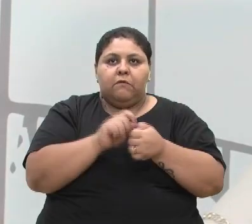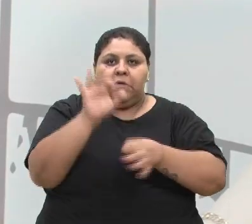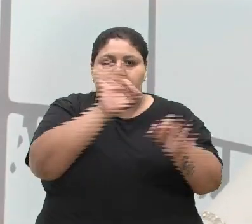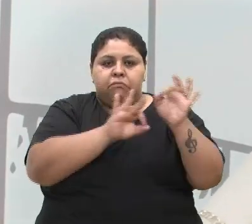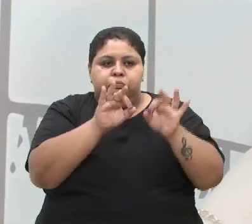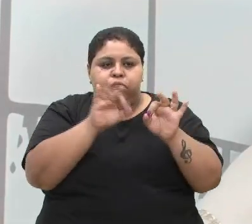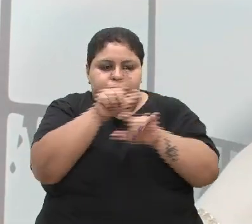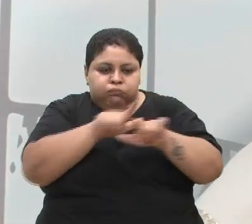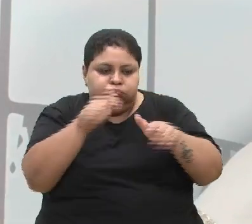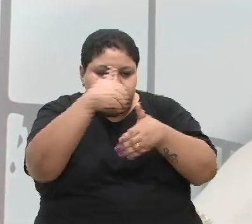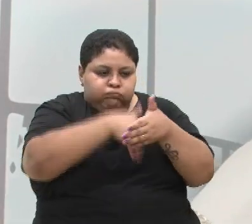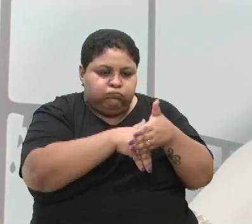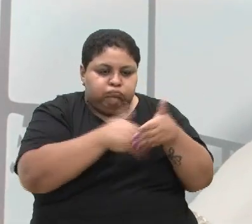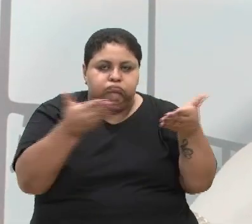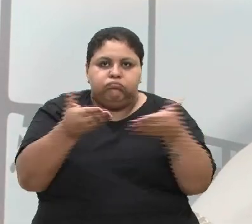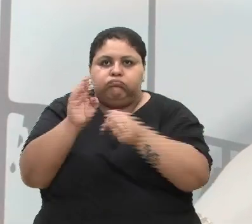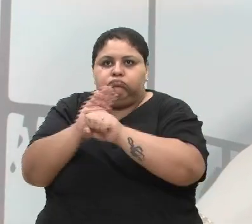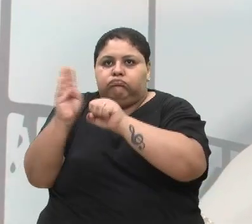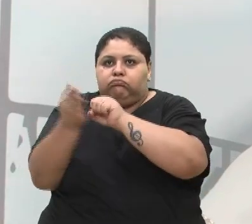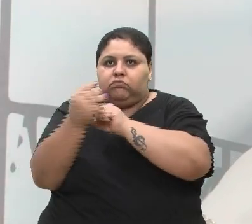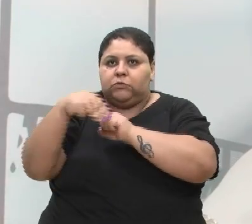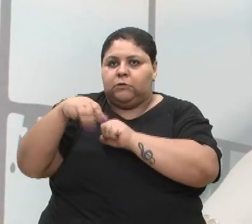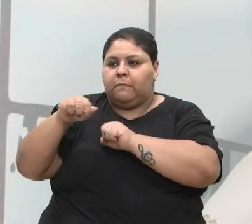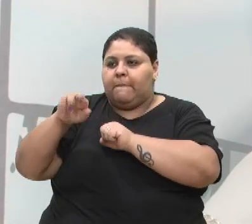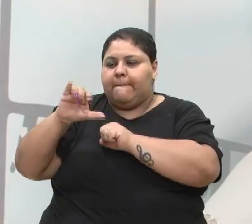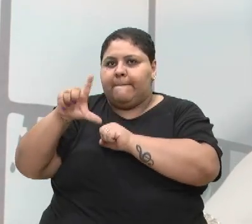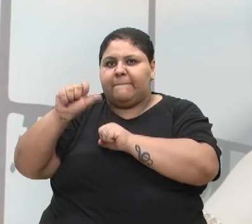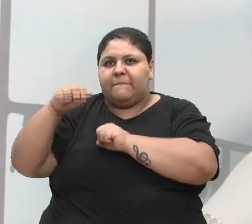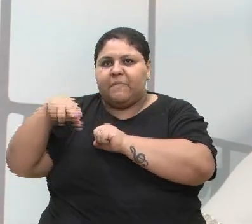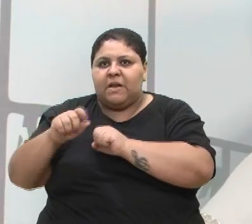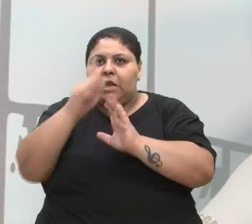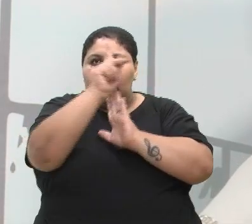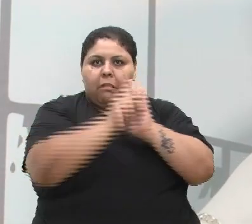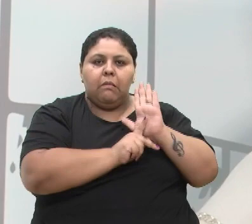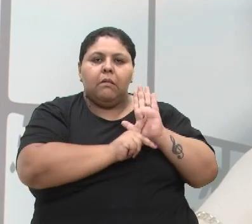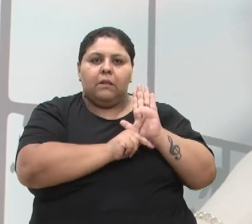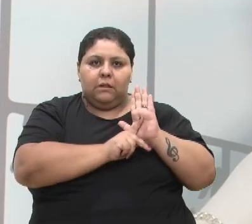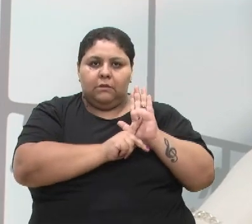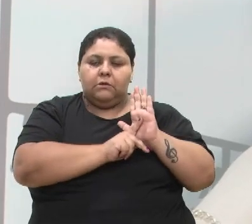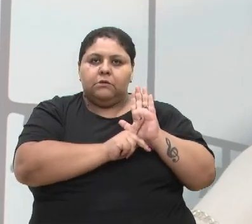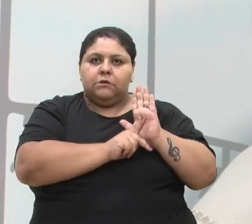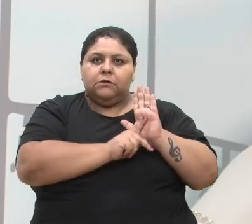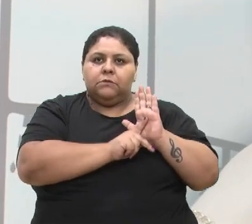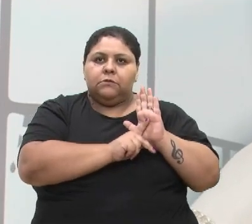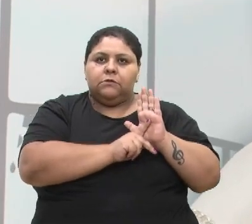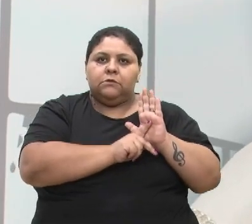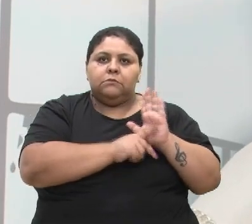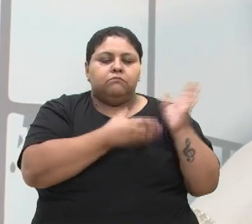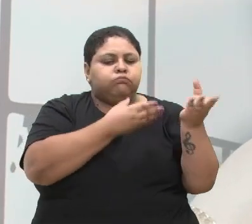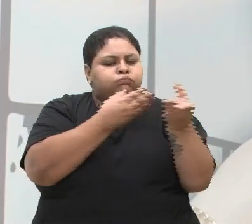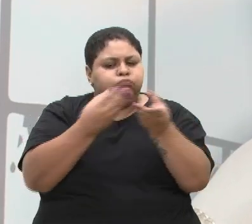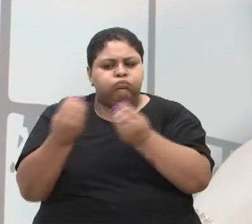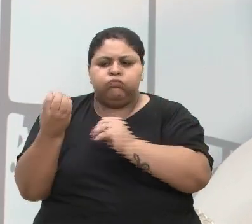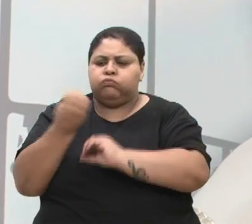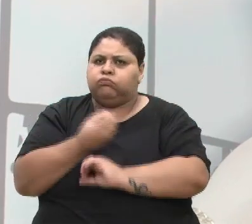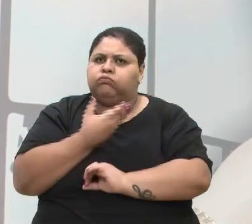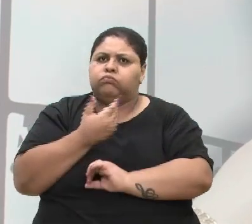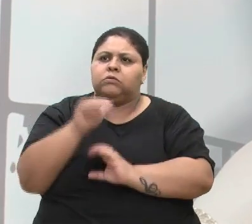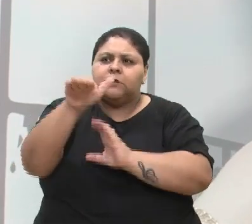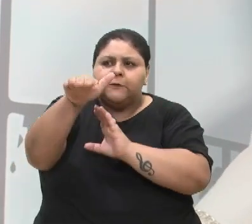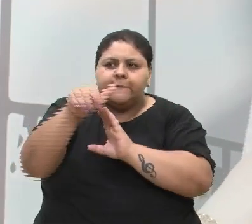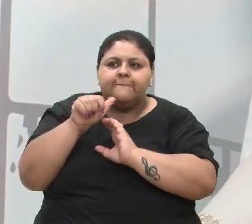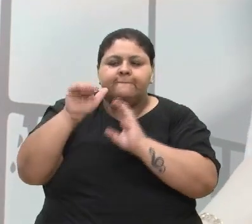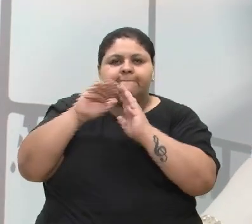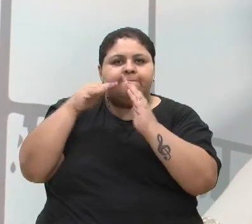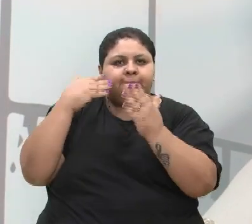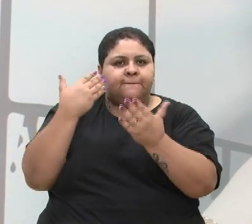saúde. Agora estamos no bairro Marilã com esse projeto, onde esse projeto está sendo muito bom, porque chamemos as